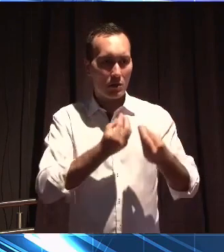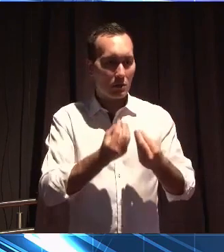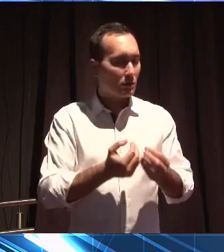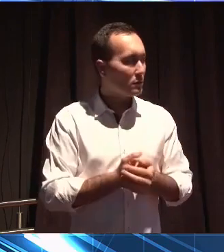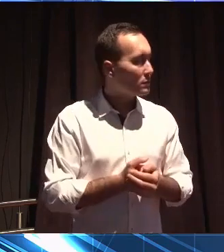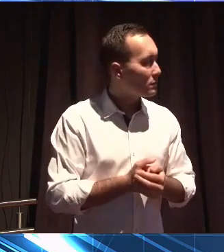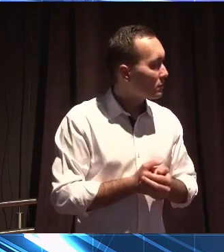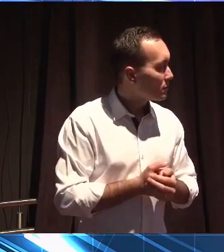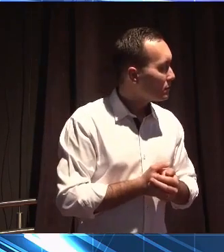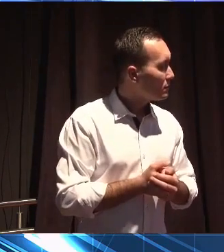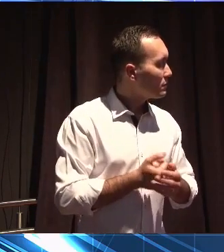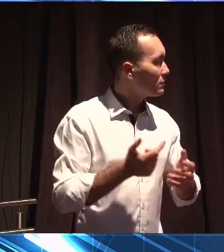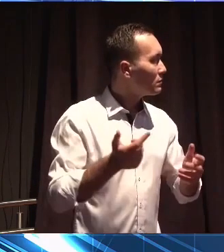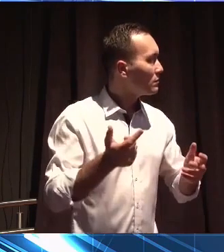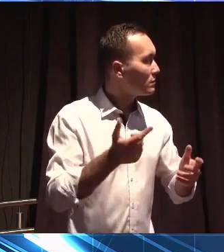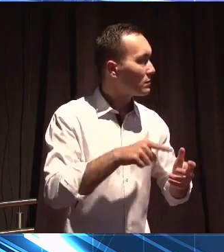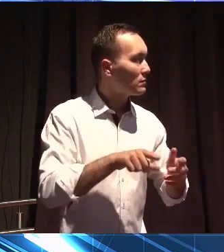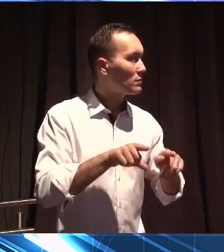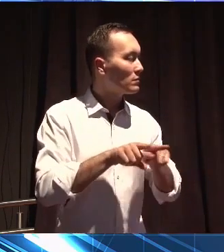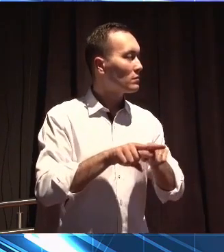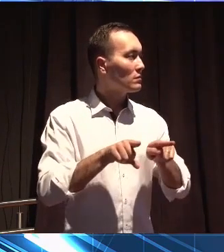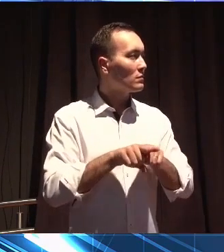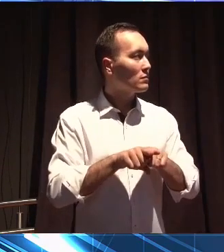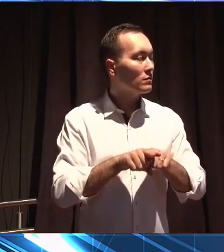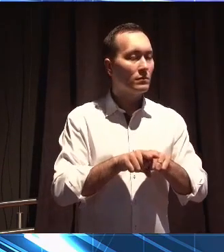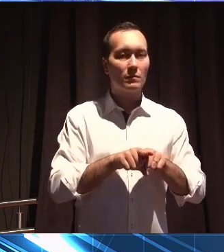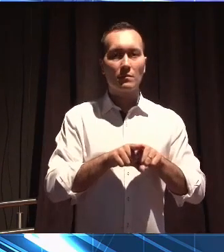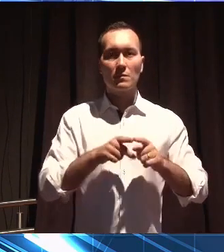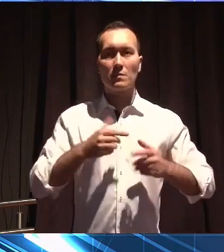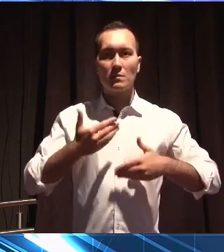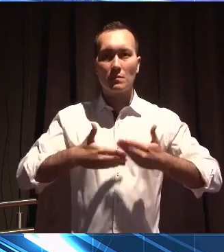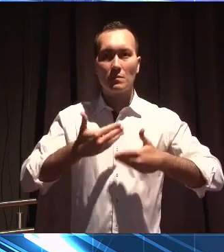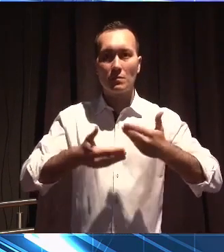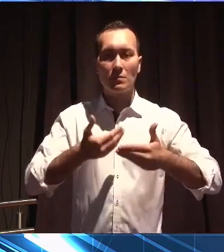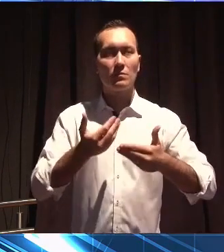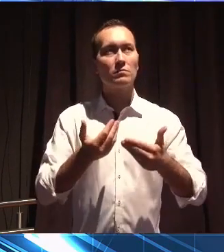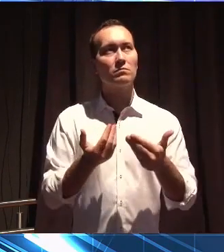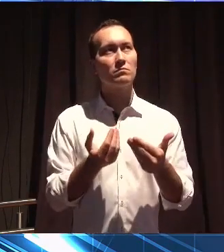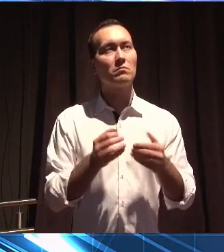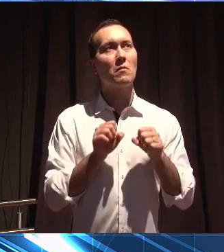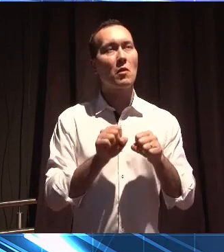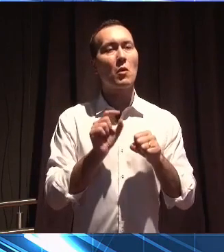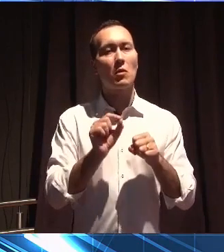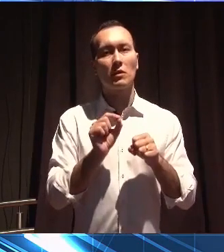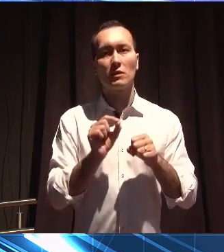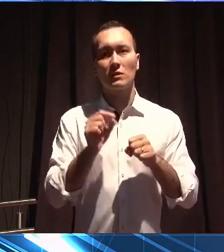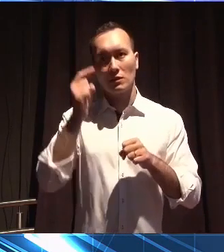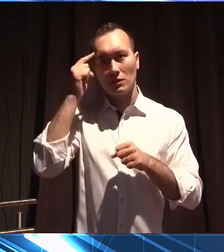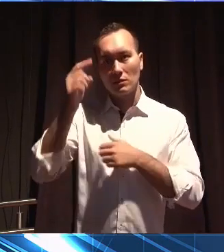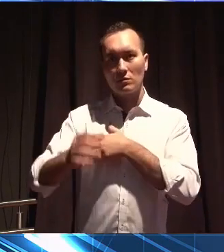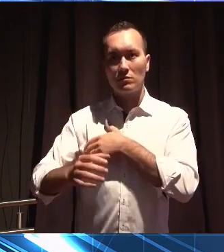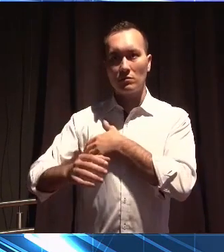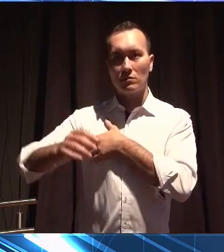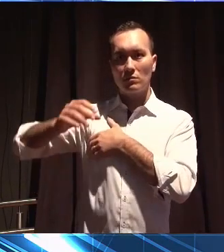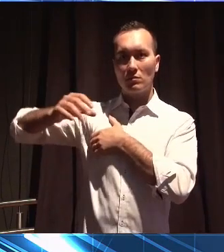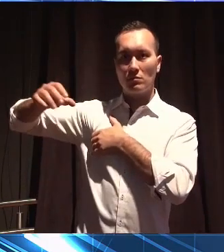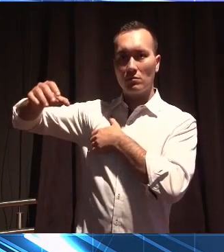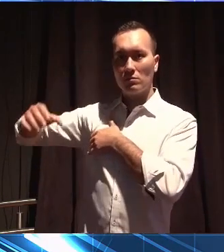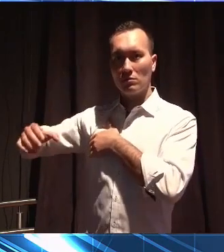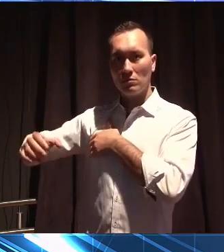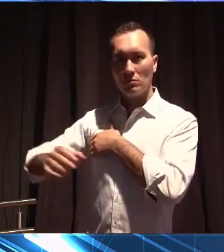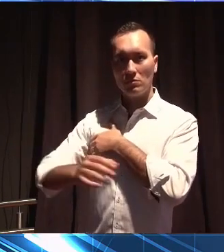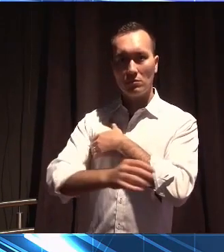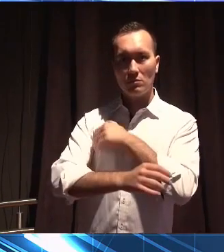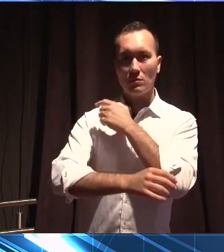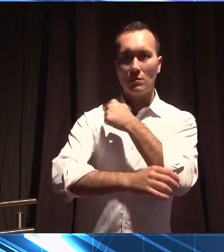também. E outros exemplos ali, como uma tentativa de controle de um exobraço por meio de comando